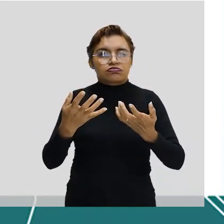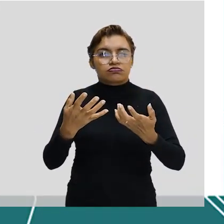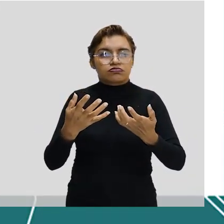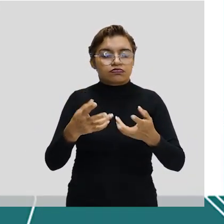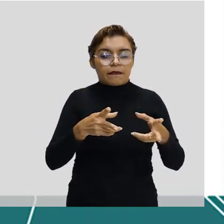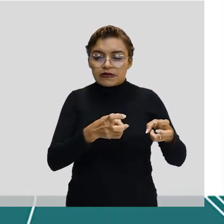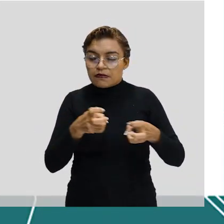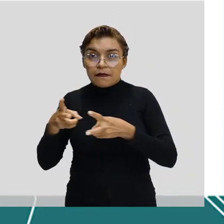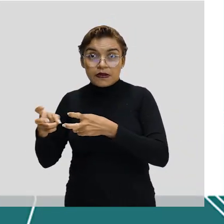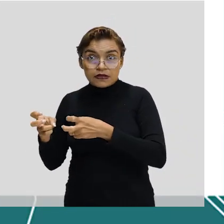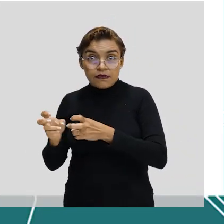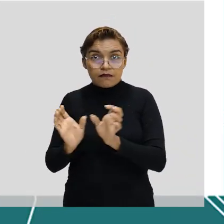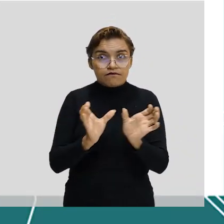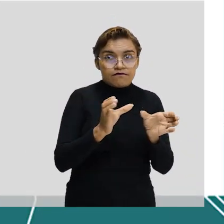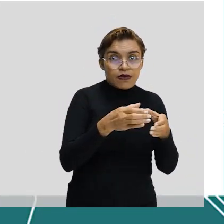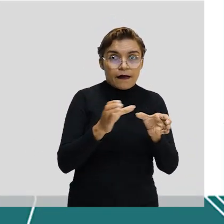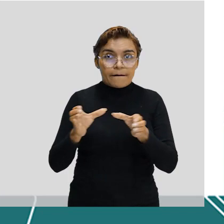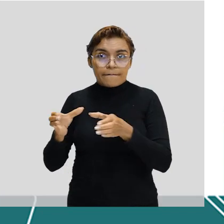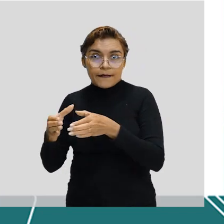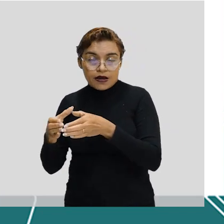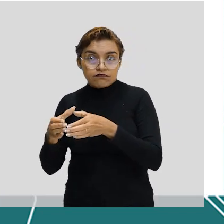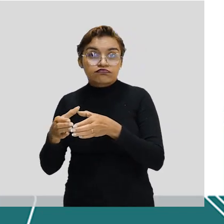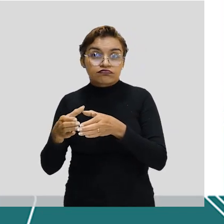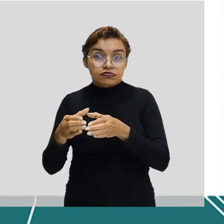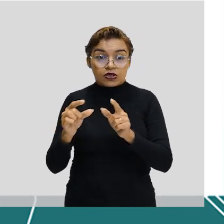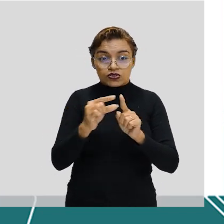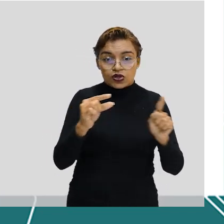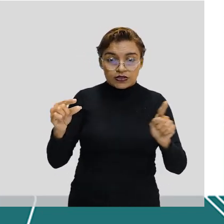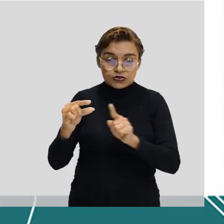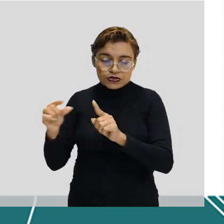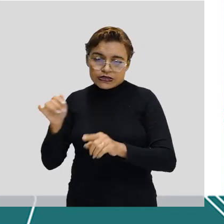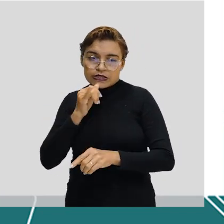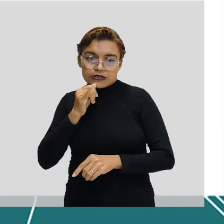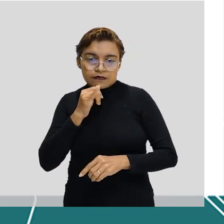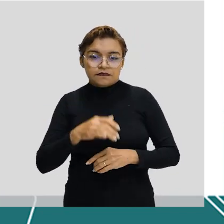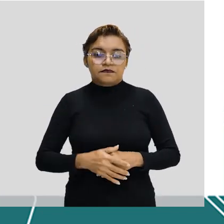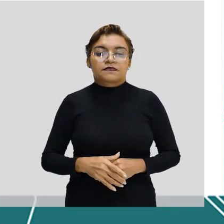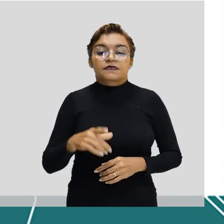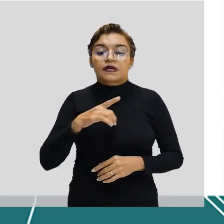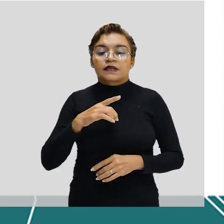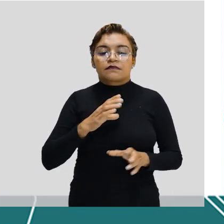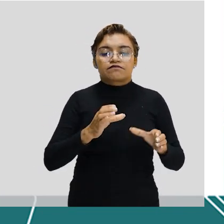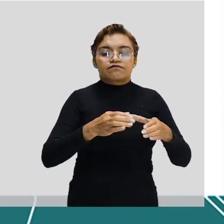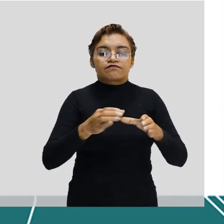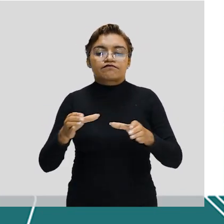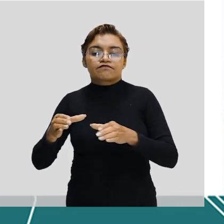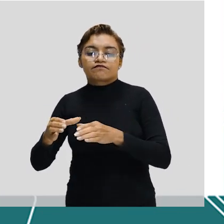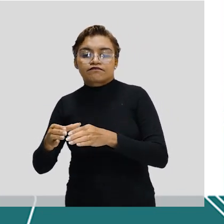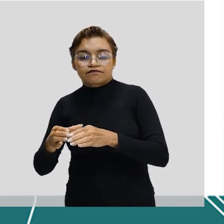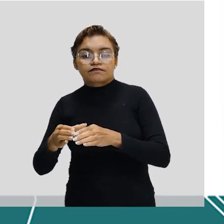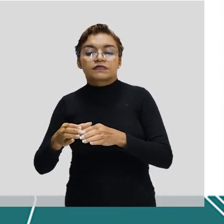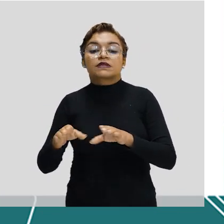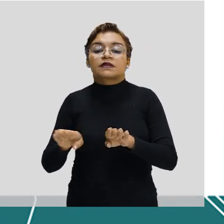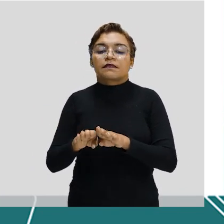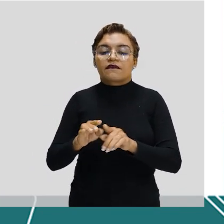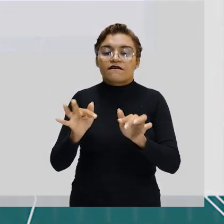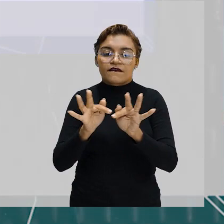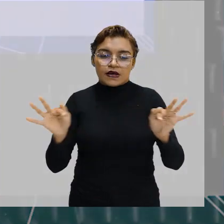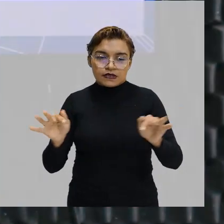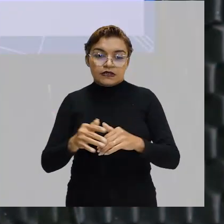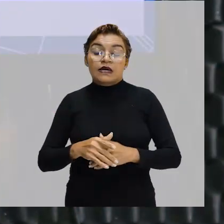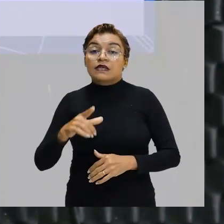das orações, tá? Vimos que as orações coordenadas têm classificação, vamos rever, vamos ver o período composto por coordenação novamente